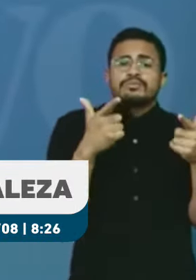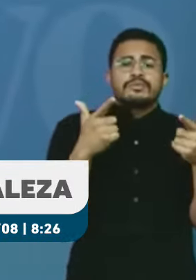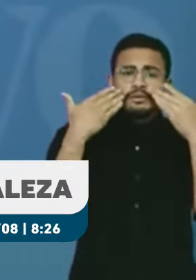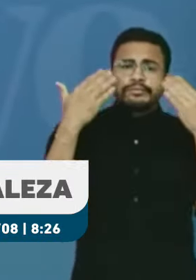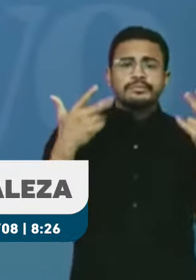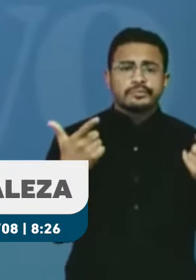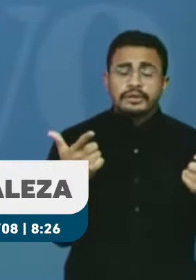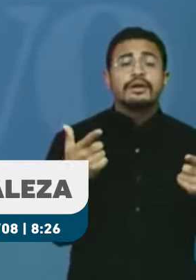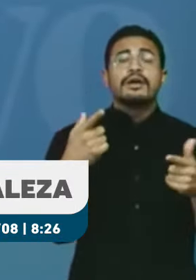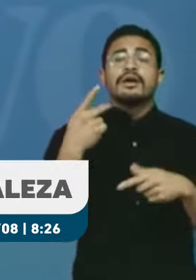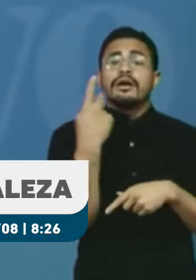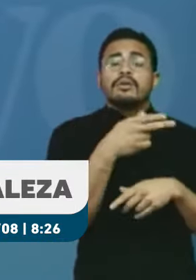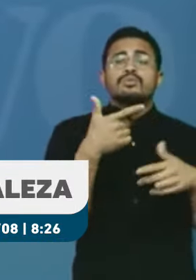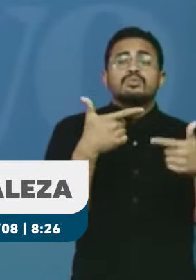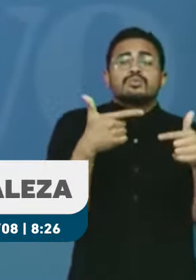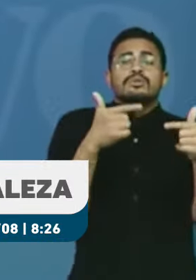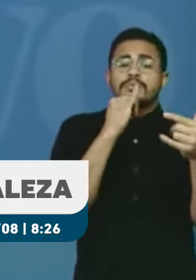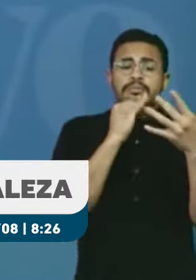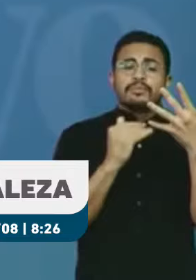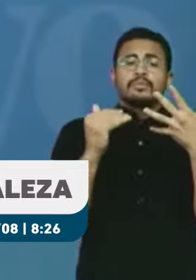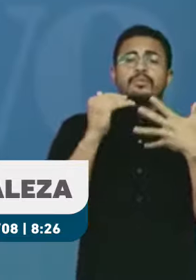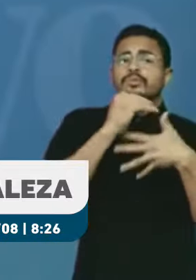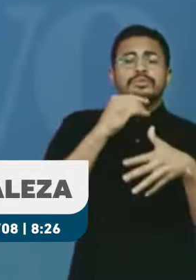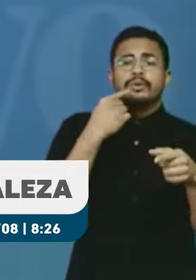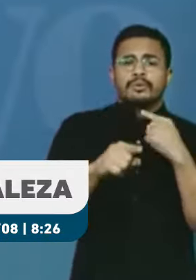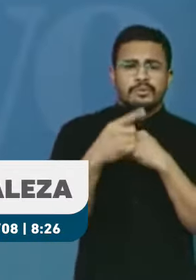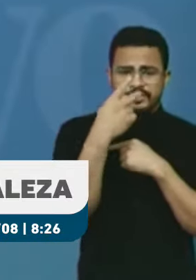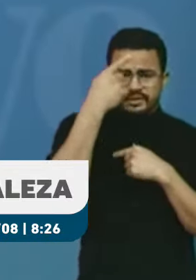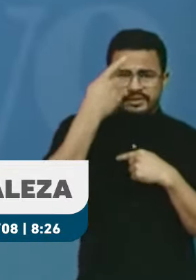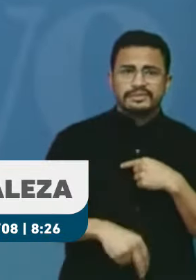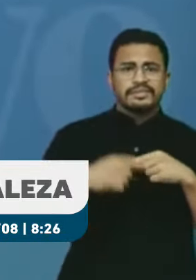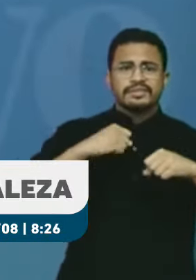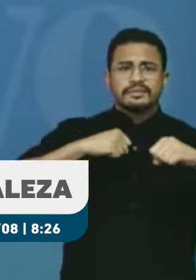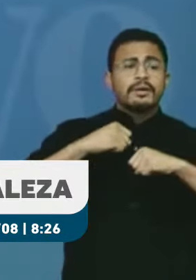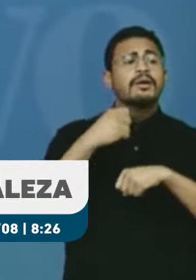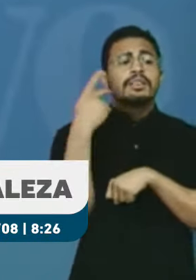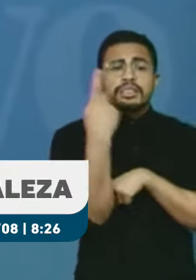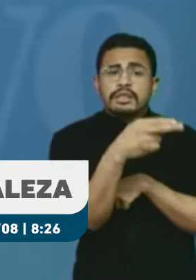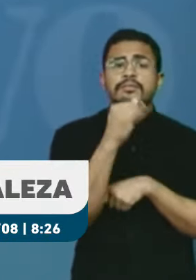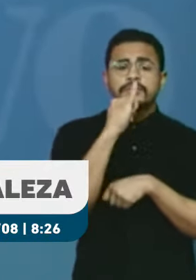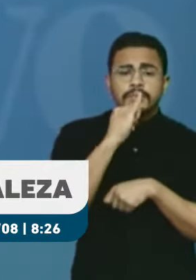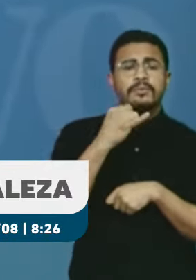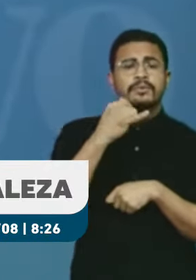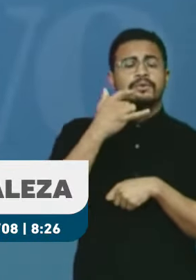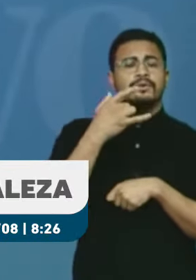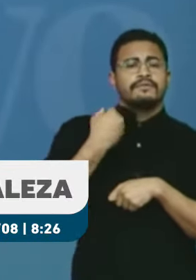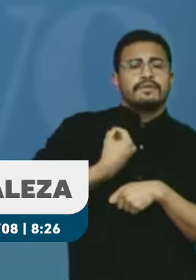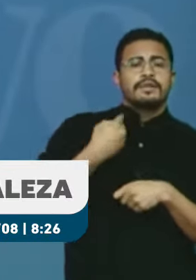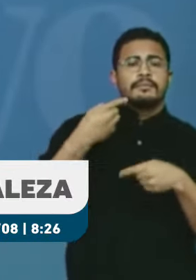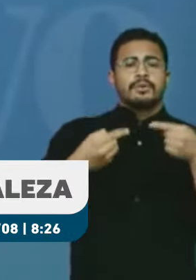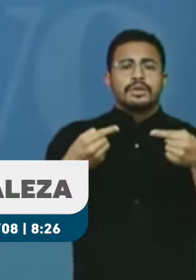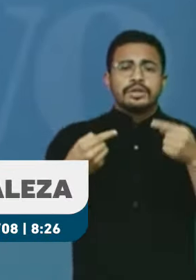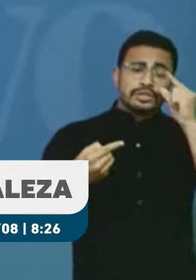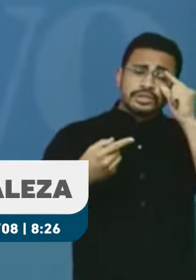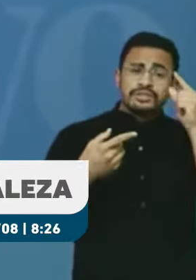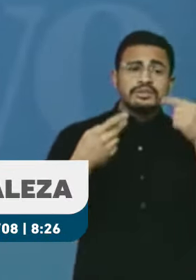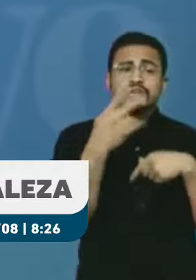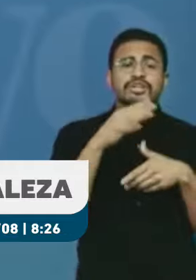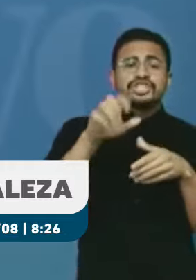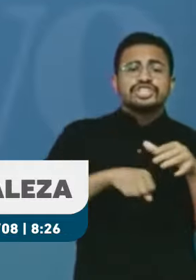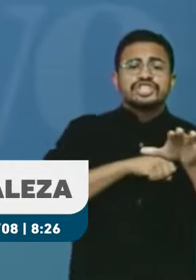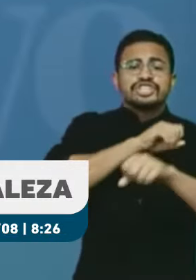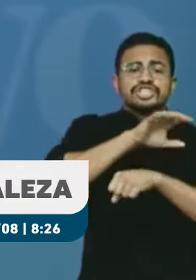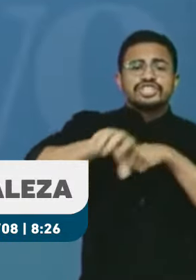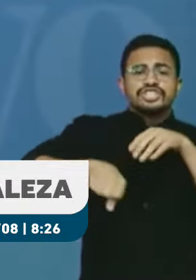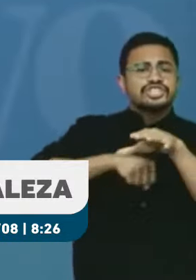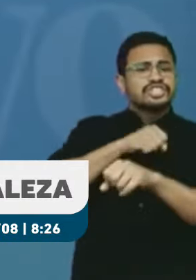não tem nível para estar nesse debate você não pode você tá na vida pública só tirando tirando tirando você nunca fez nada